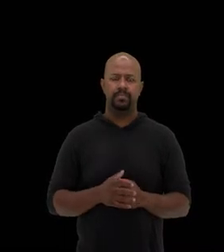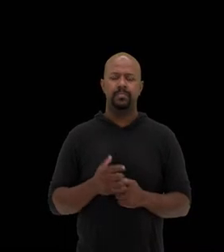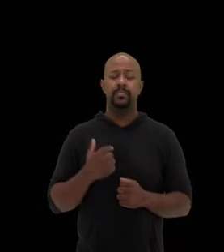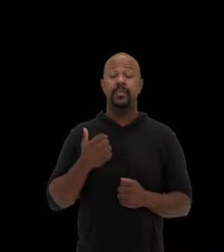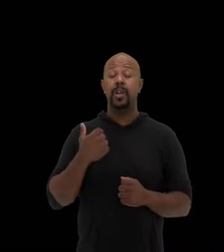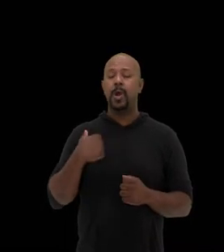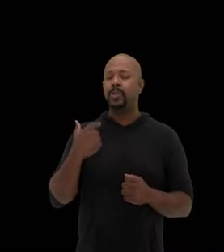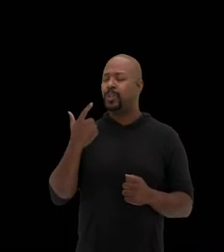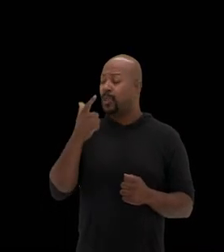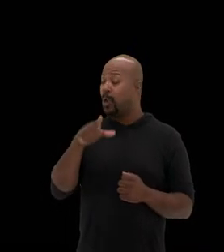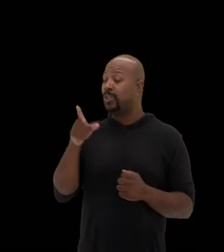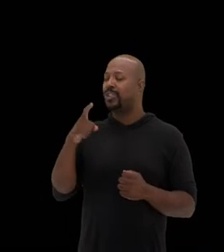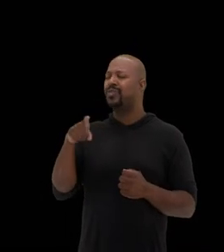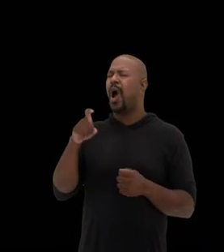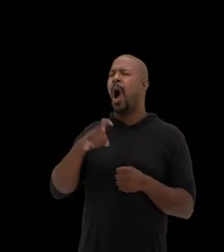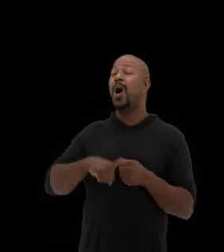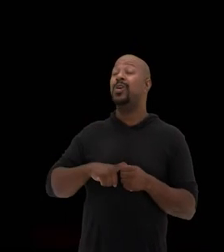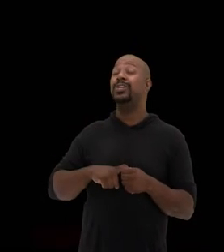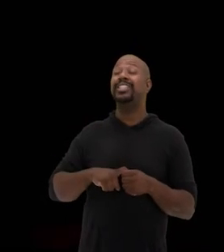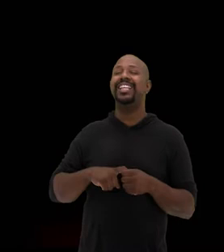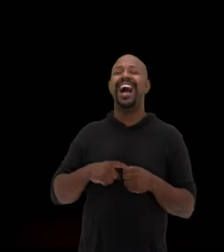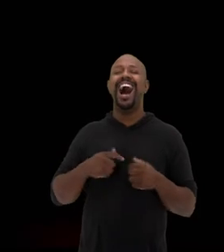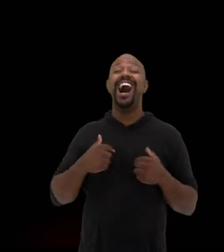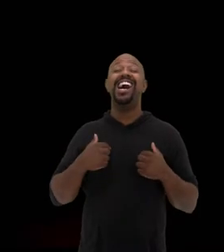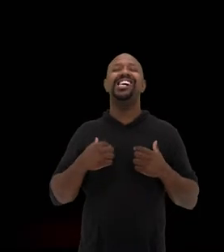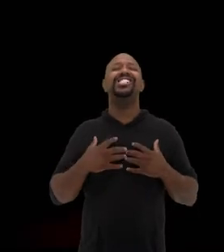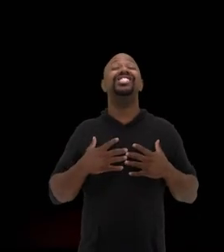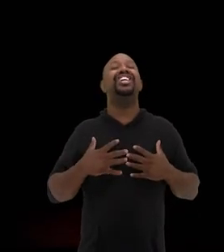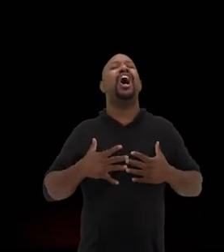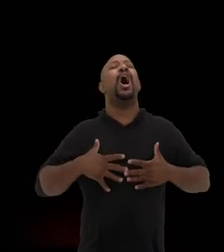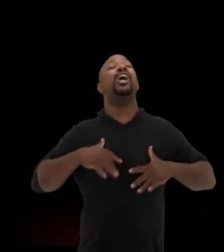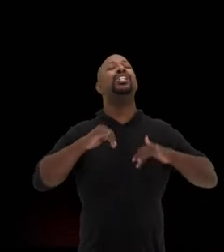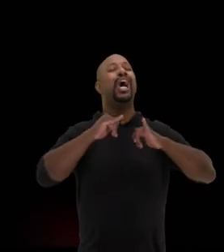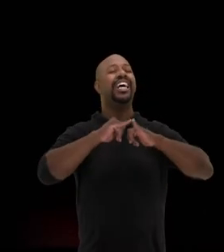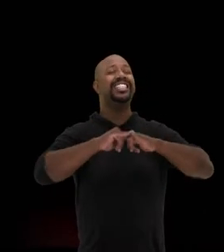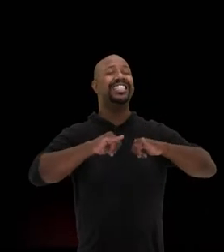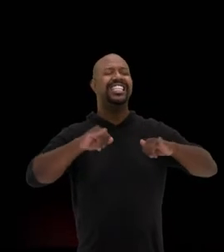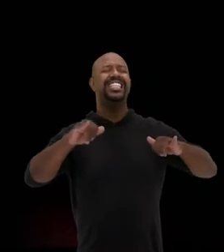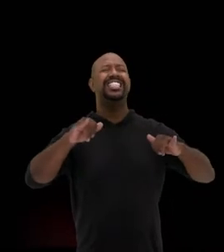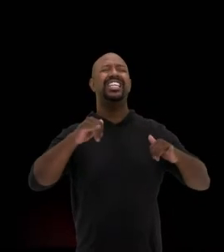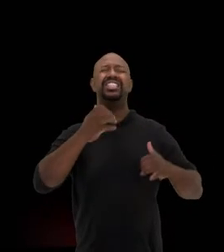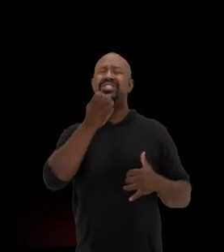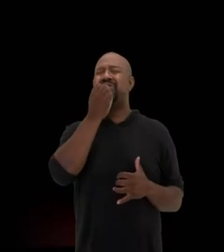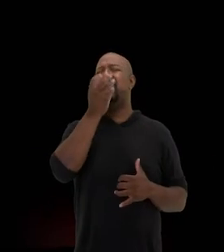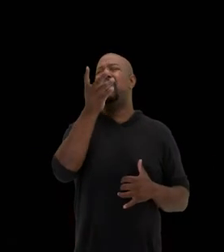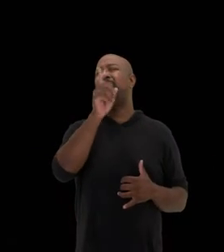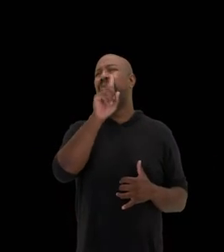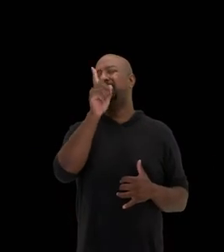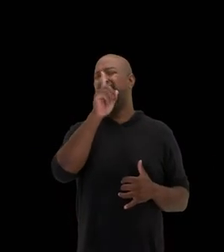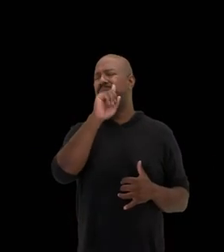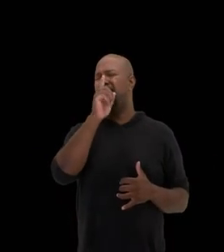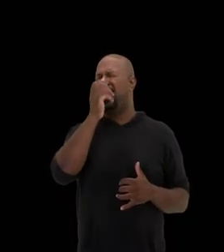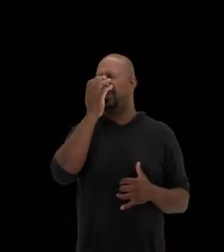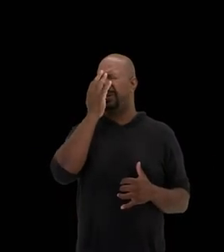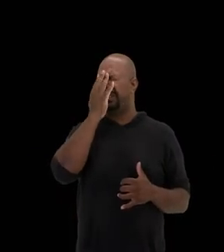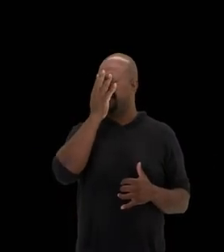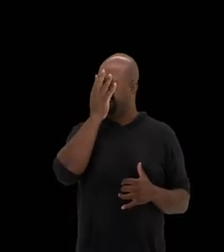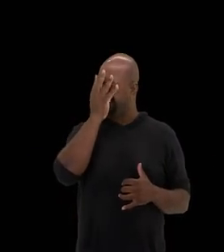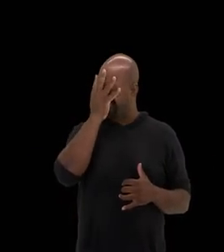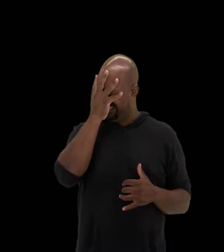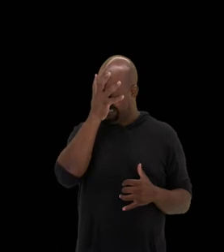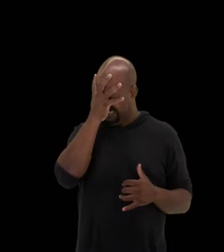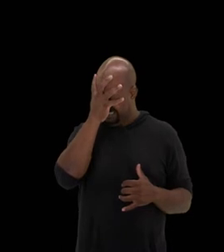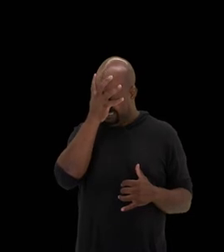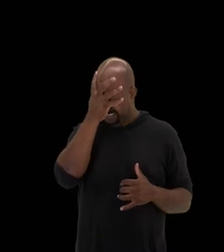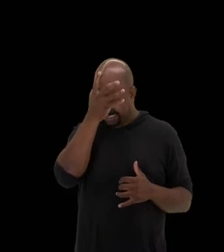Eu estou de volta com notícias que causam desagrado. Ele tem a boca